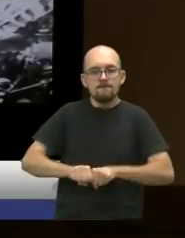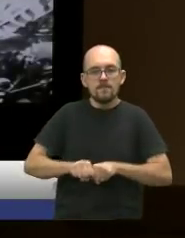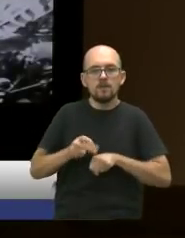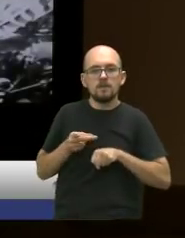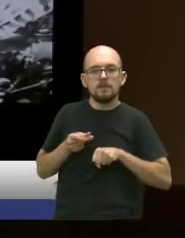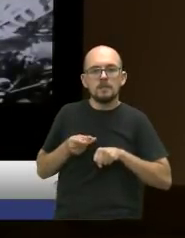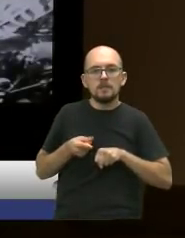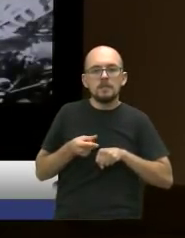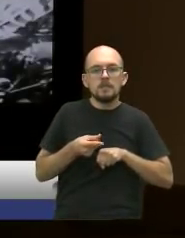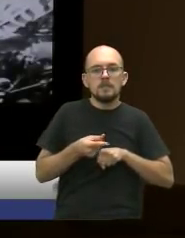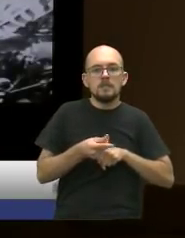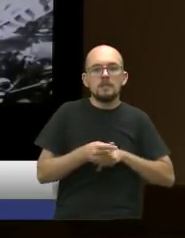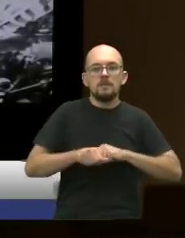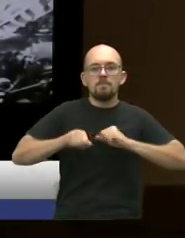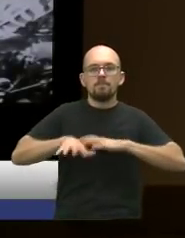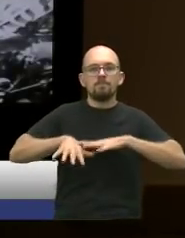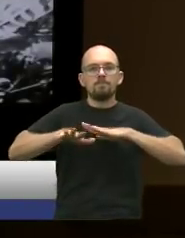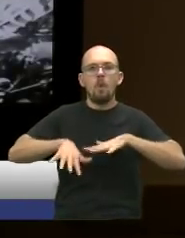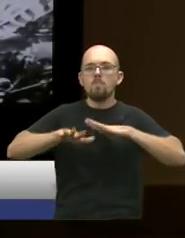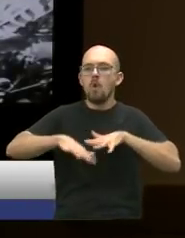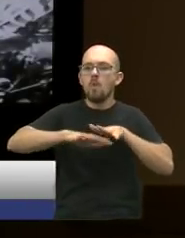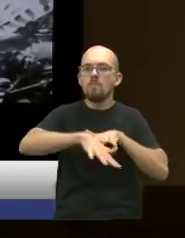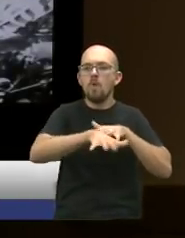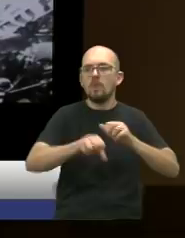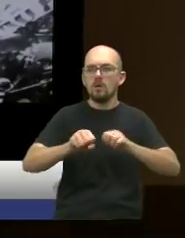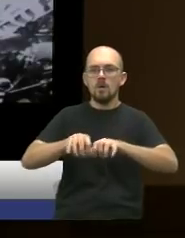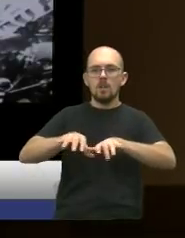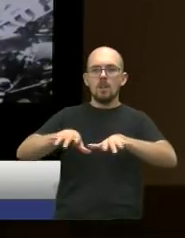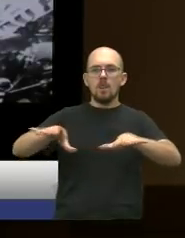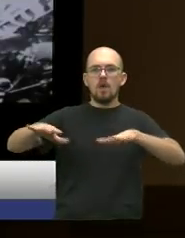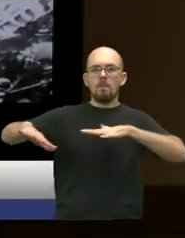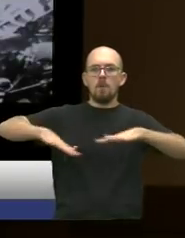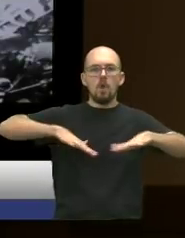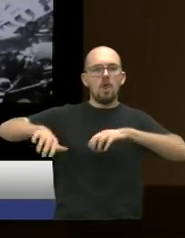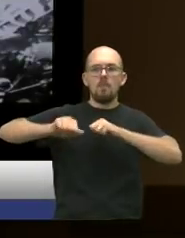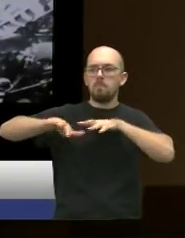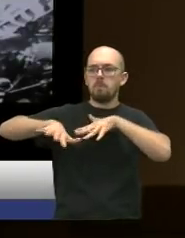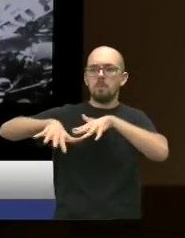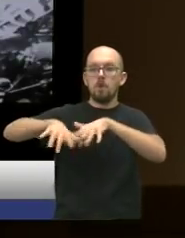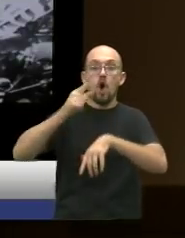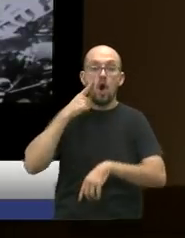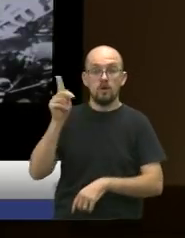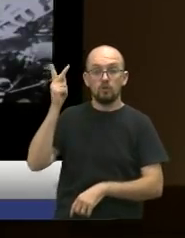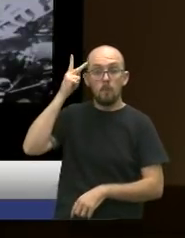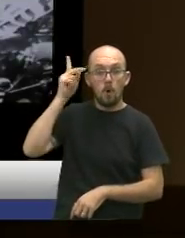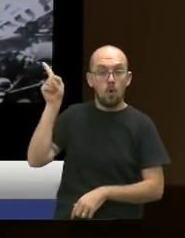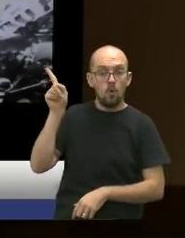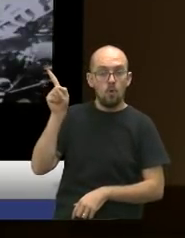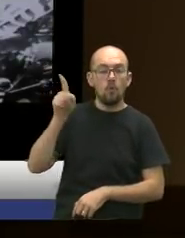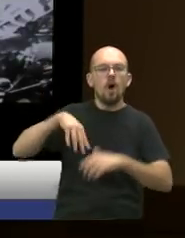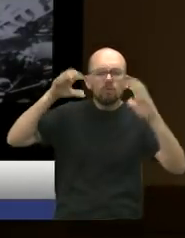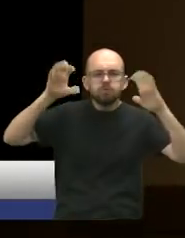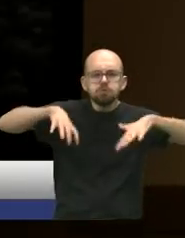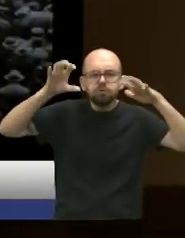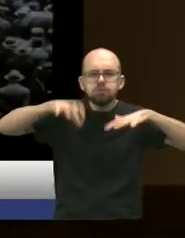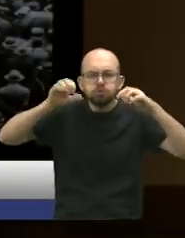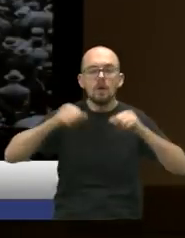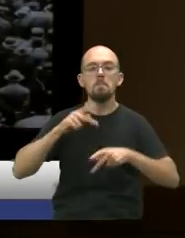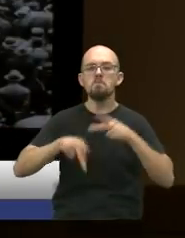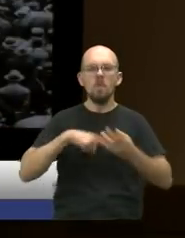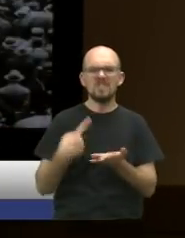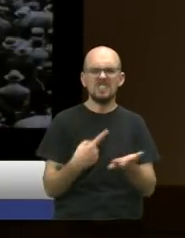as manifestações começaram a surgir. Veja, São Paulo, debaixo de chuva,